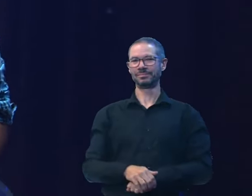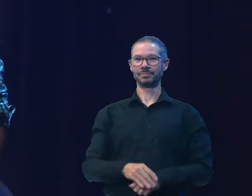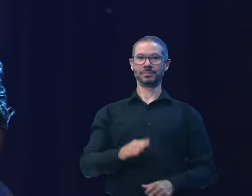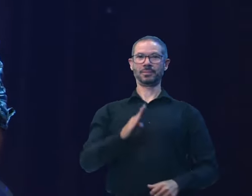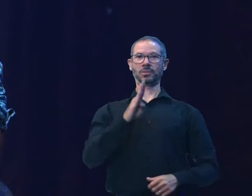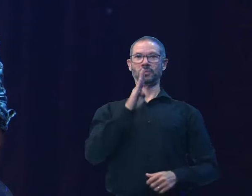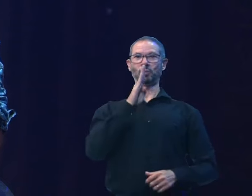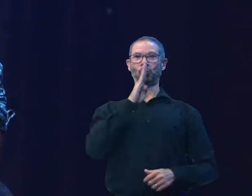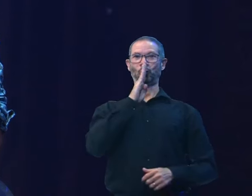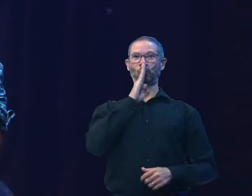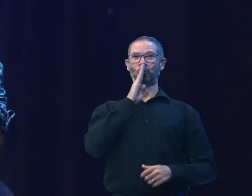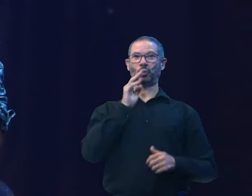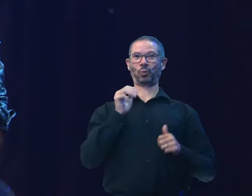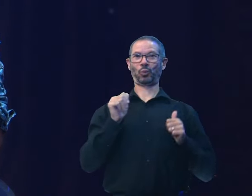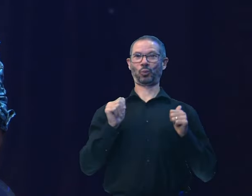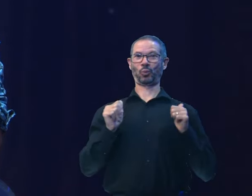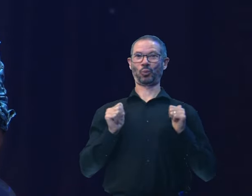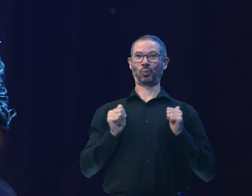Silêncio dramático.